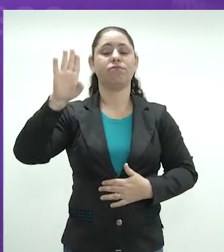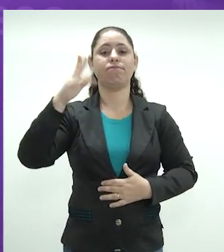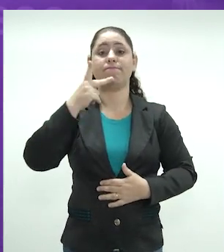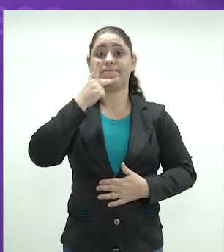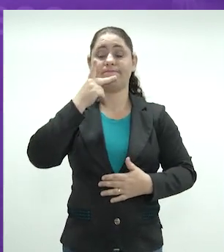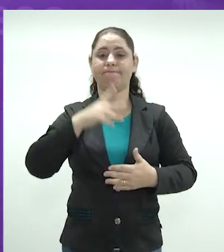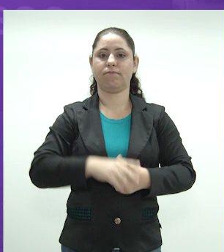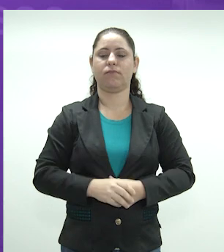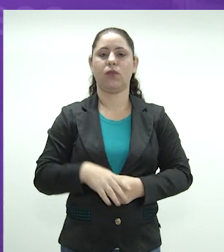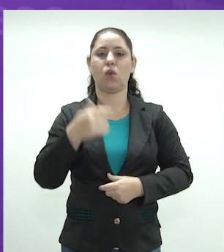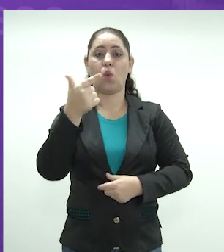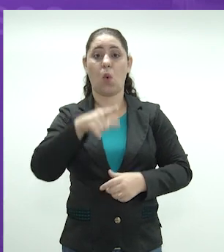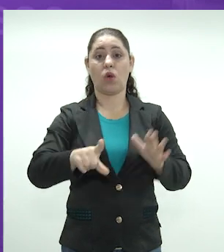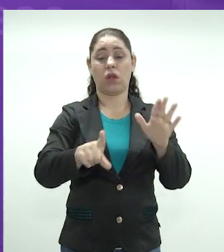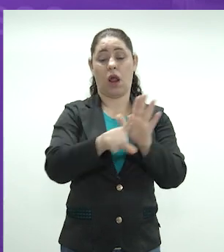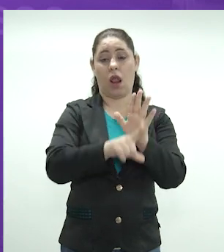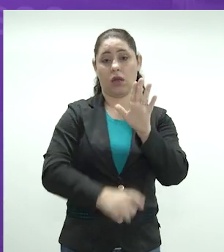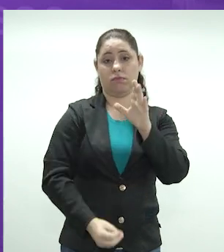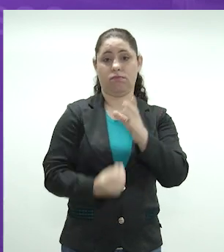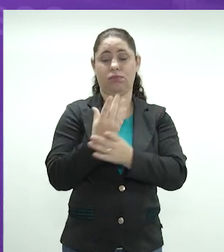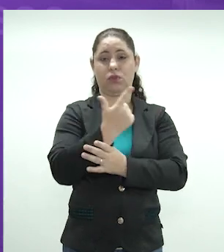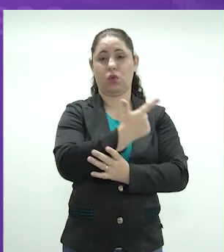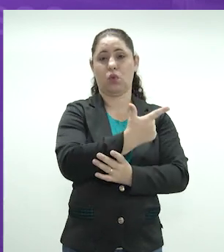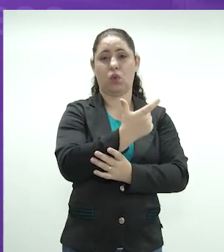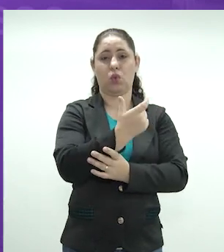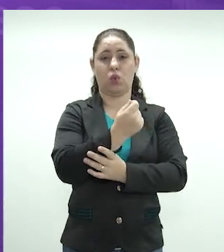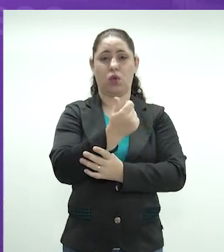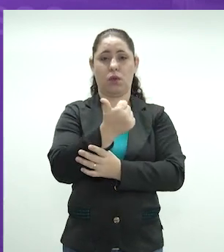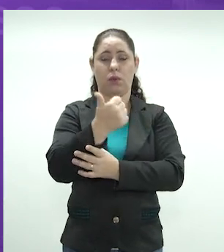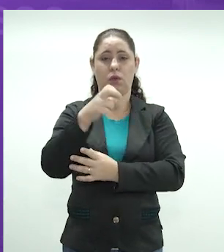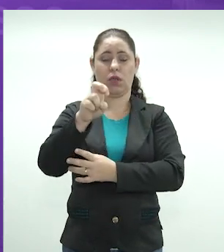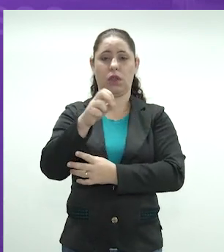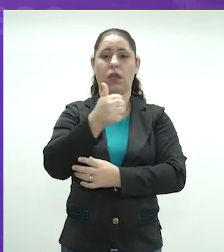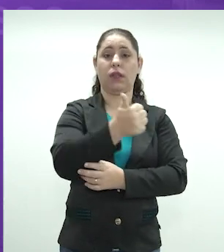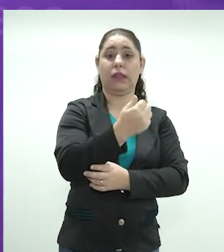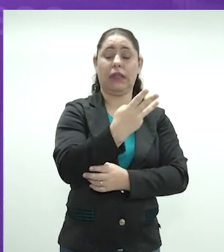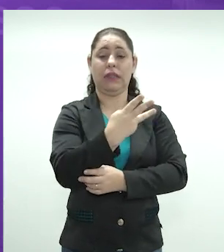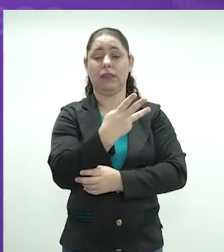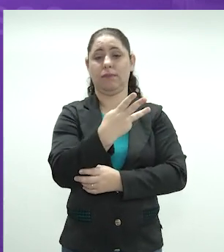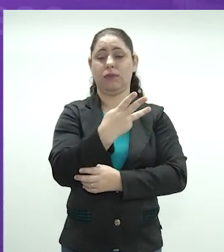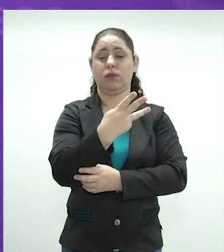do partido. Outra lei criada em 2015, a